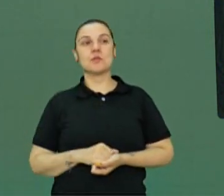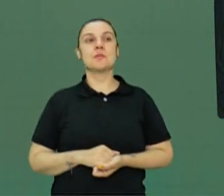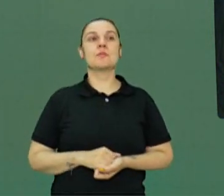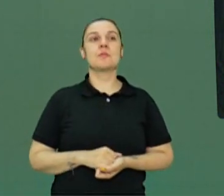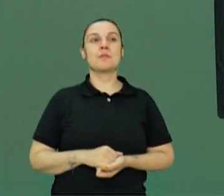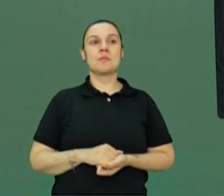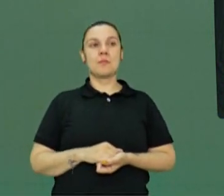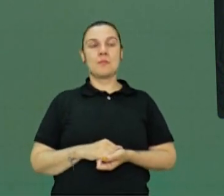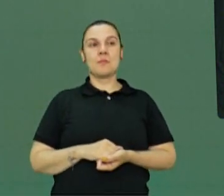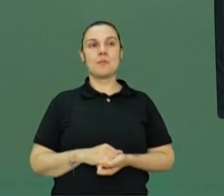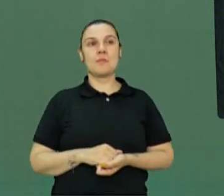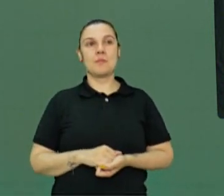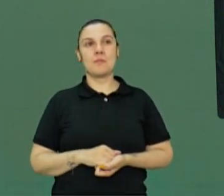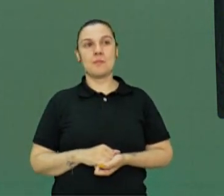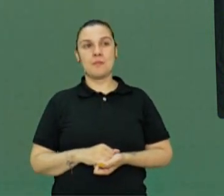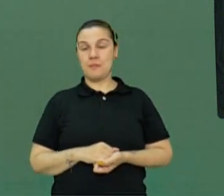nó.